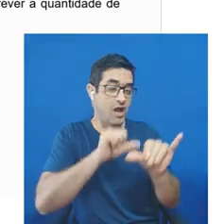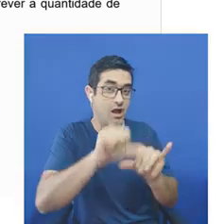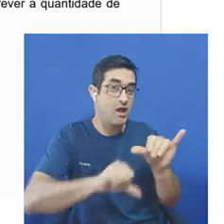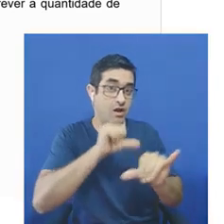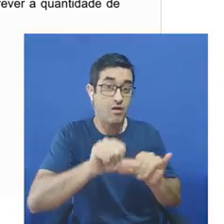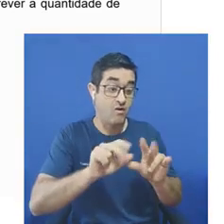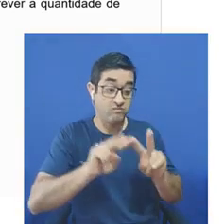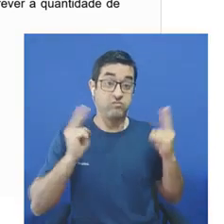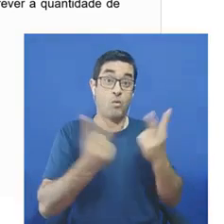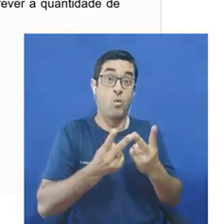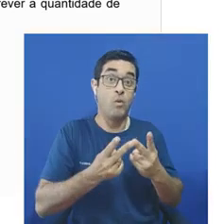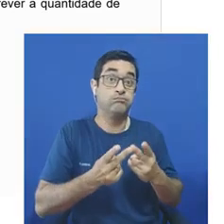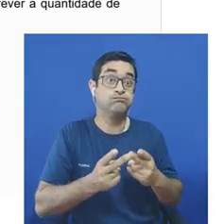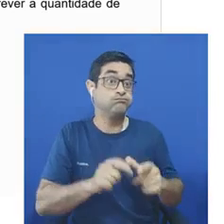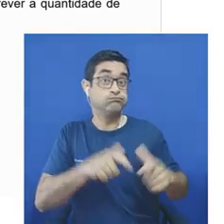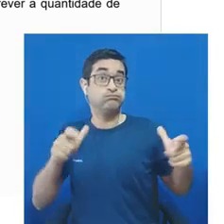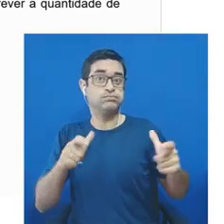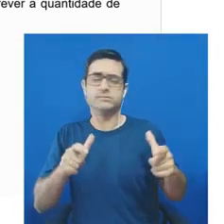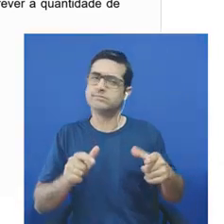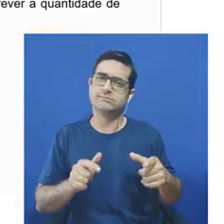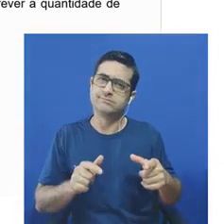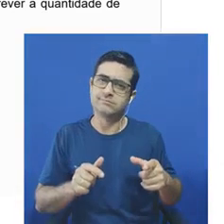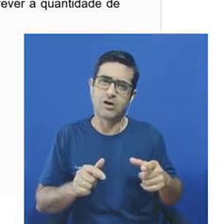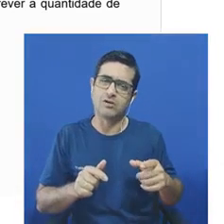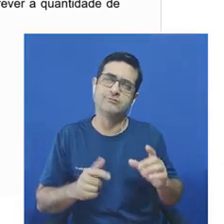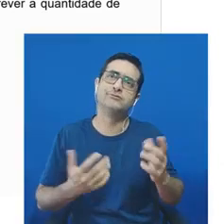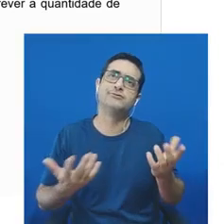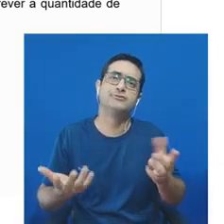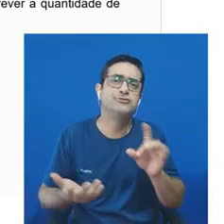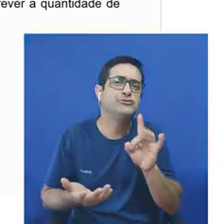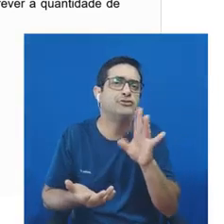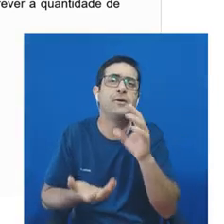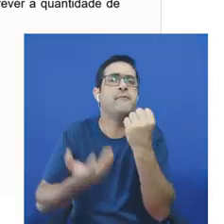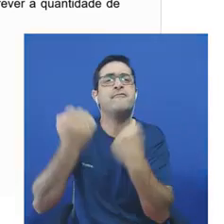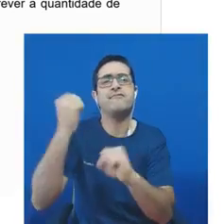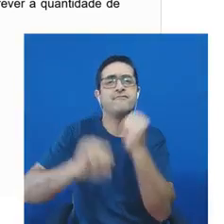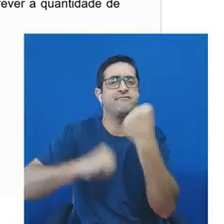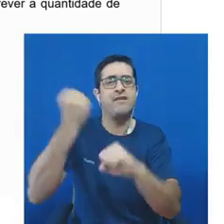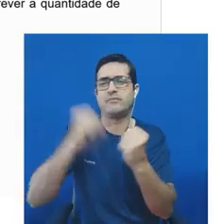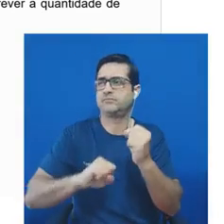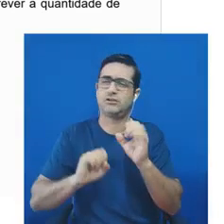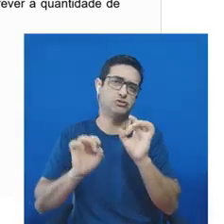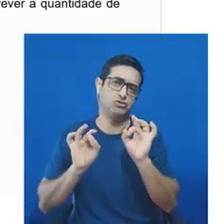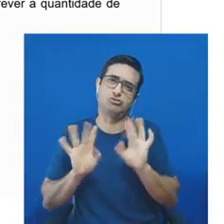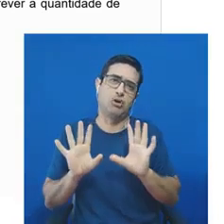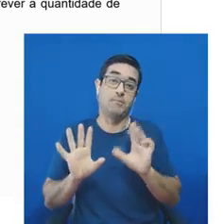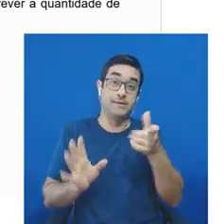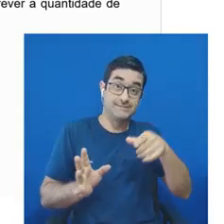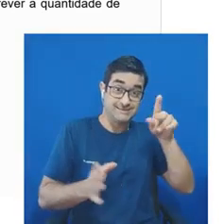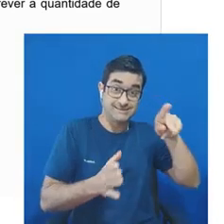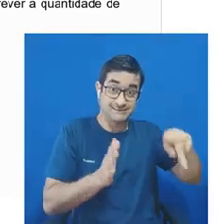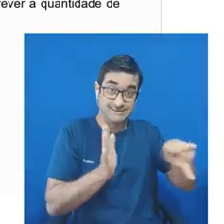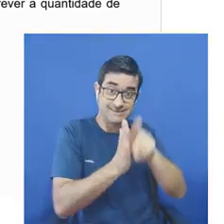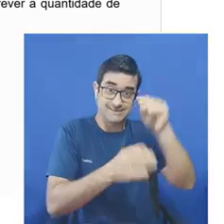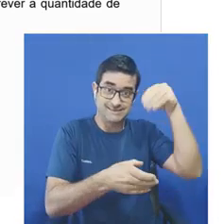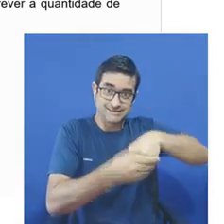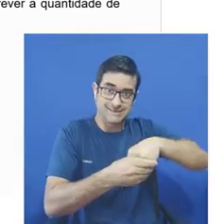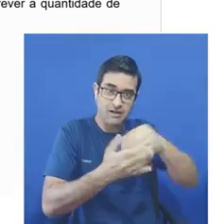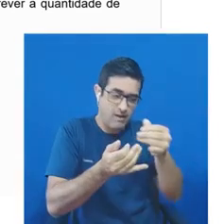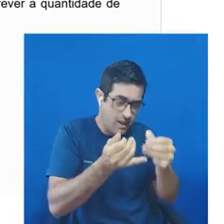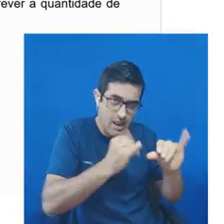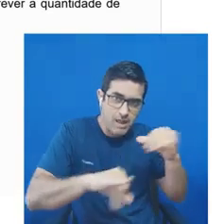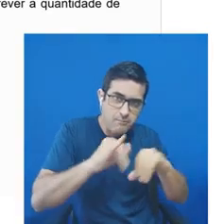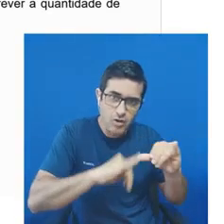gente não trabalha com volumes tão grandes, a não ser em escala industrial. Mas laboratorial, nós